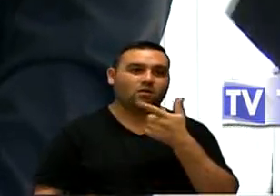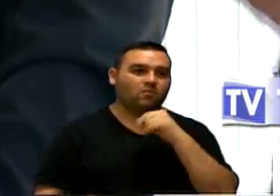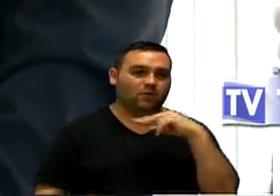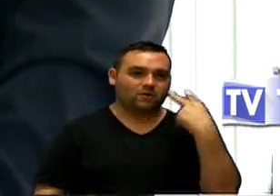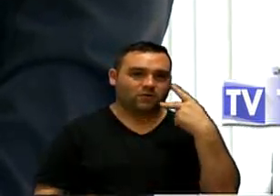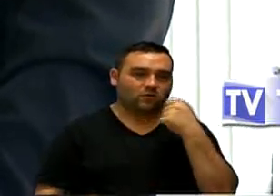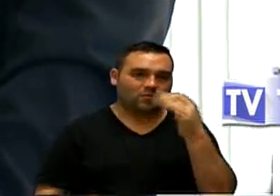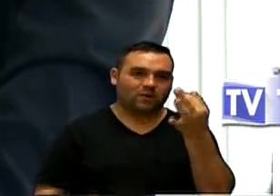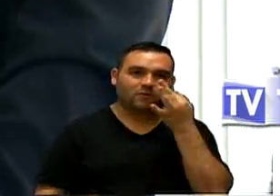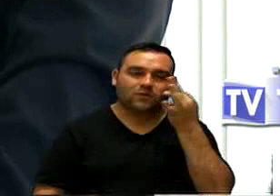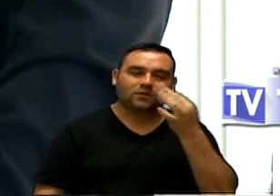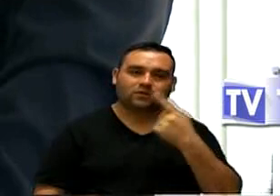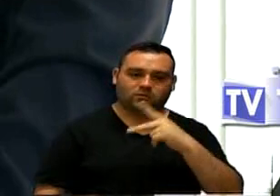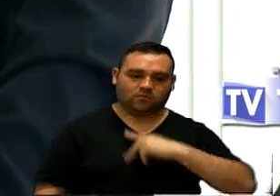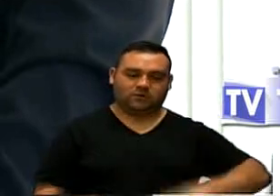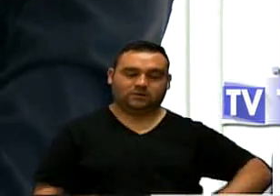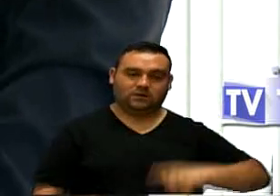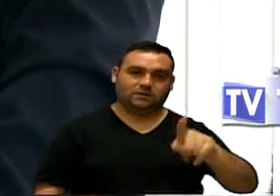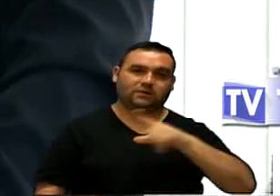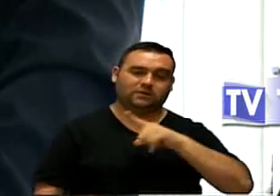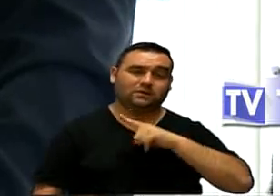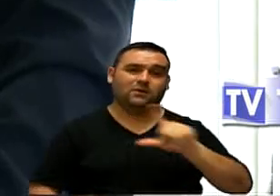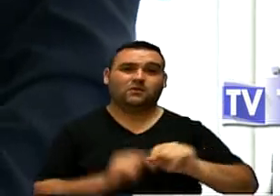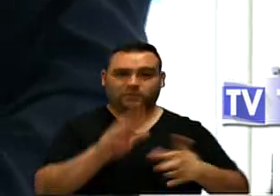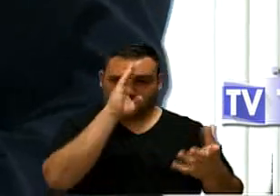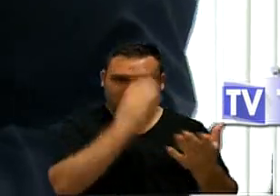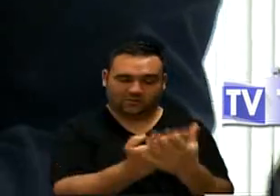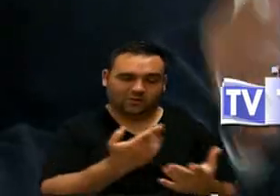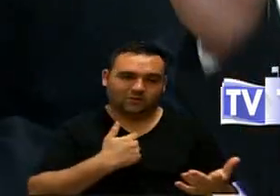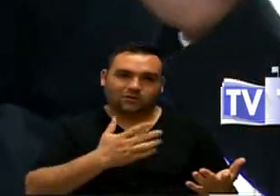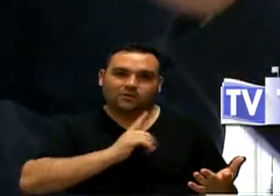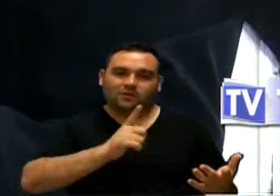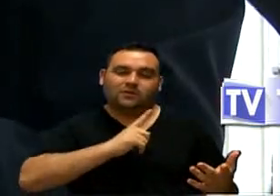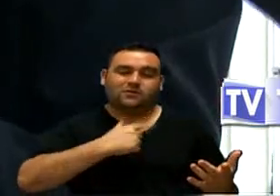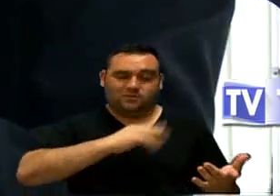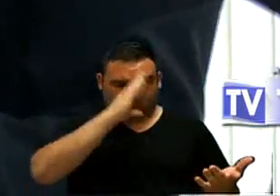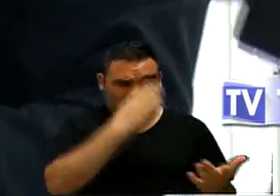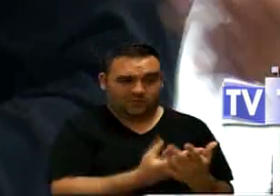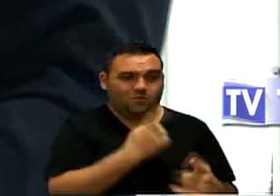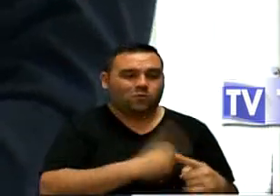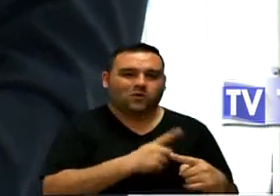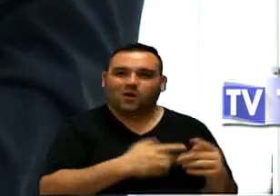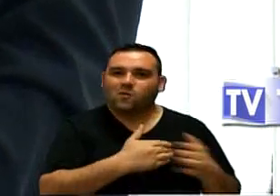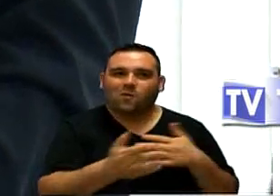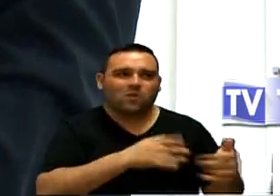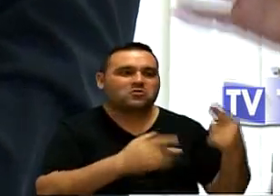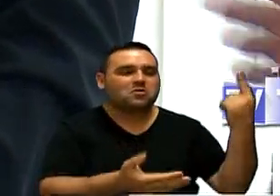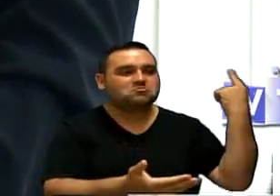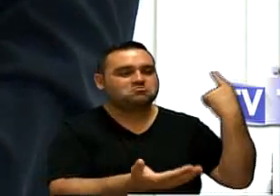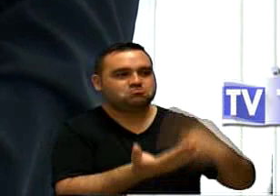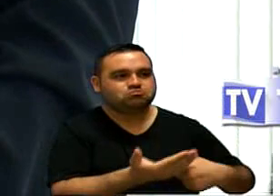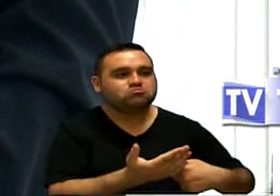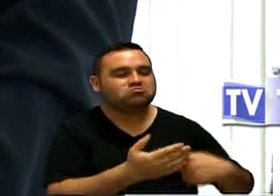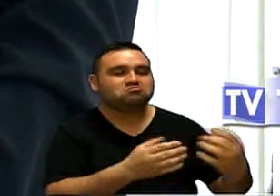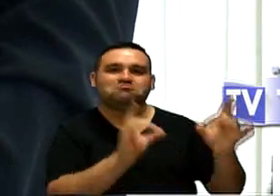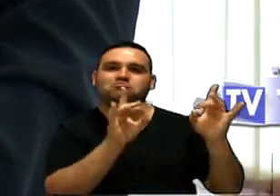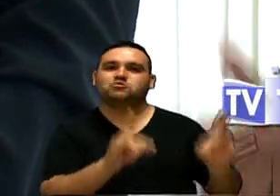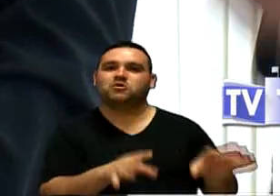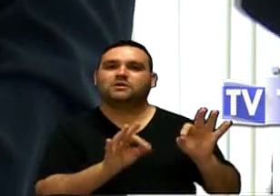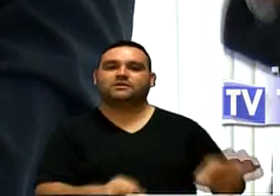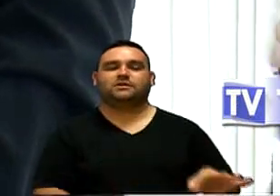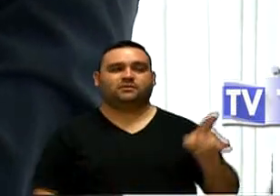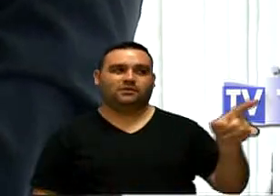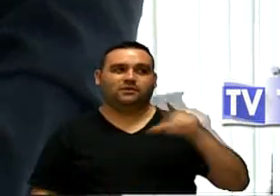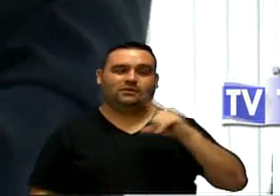vereador Fernando Dino, nosso presidente, goza de crédito comigo, porque o vereador, até hoje, tudo que se comprometeu tem honrado